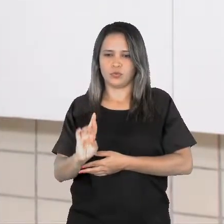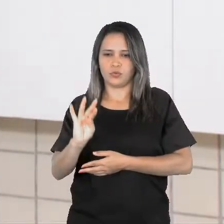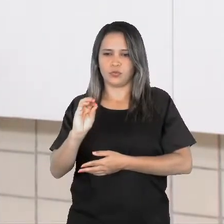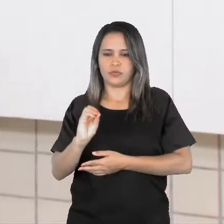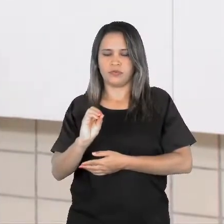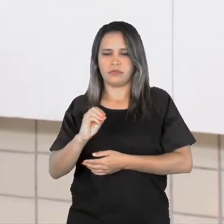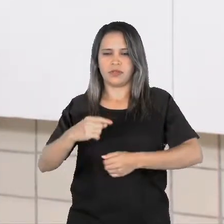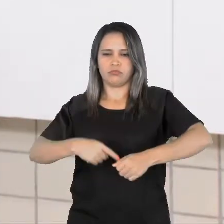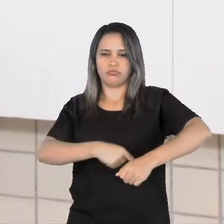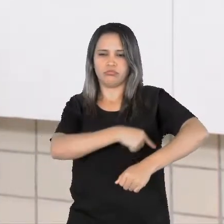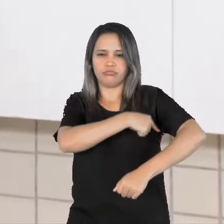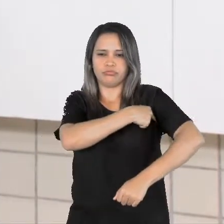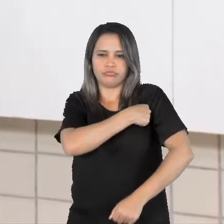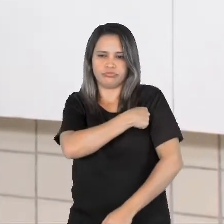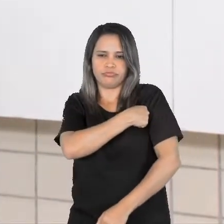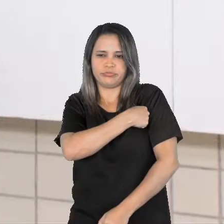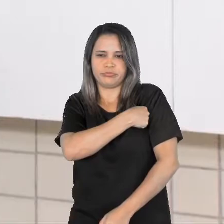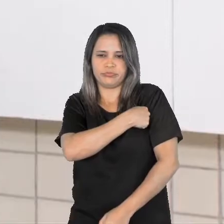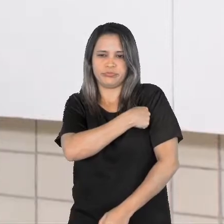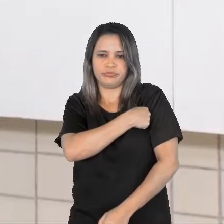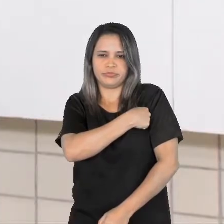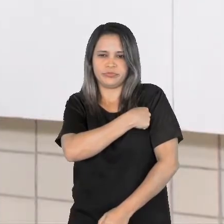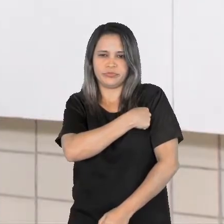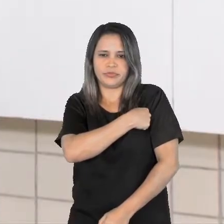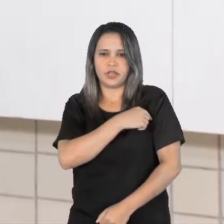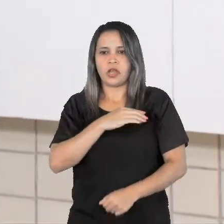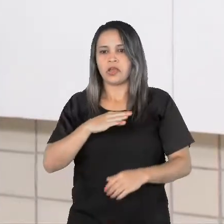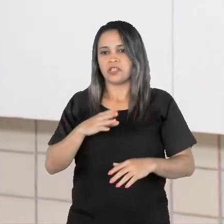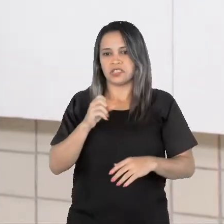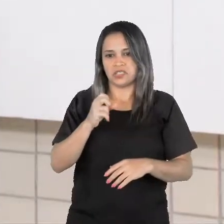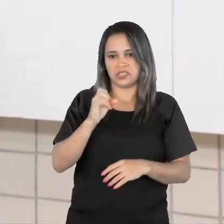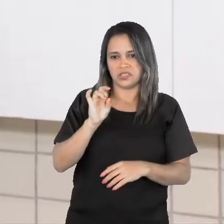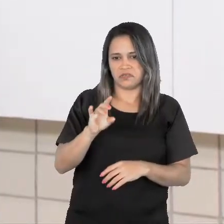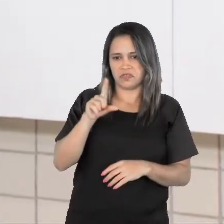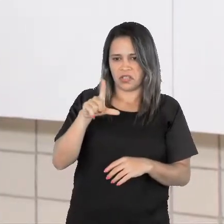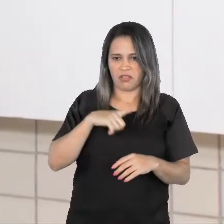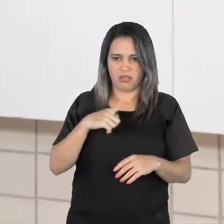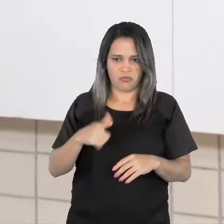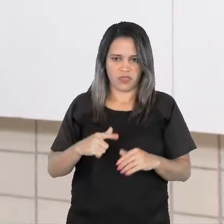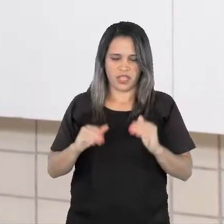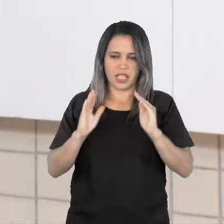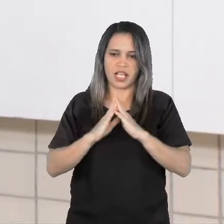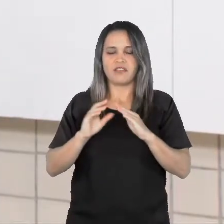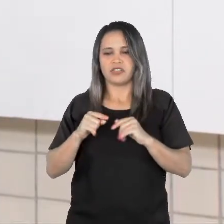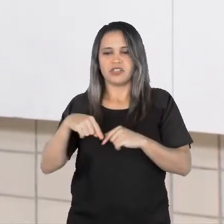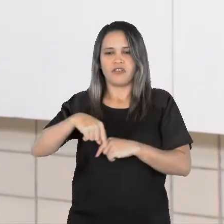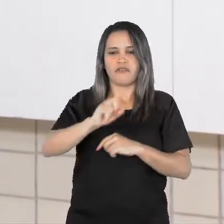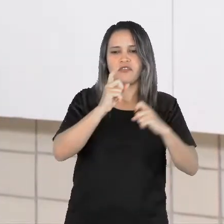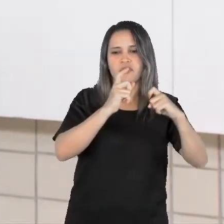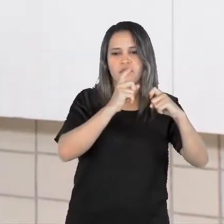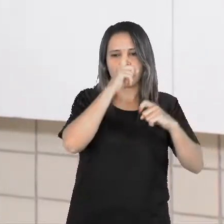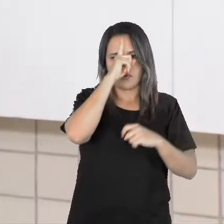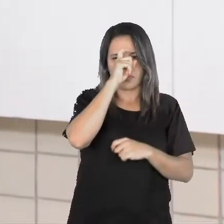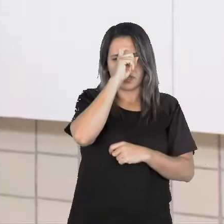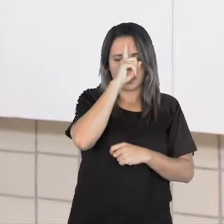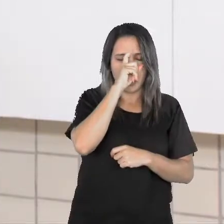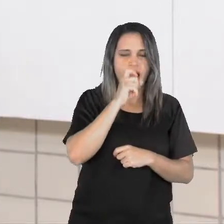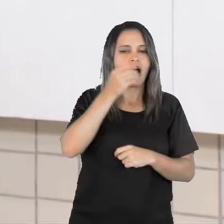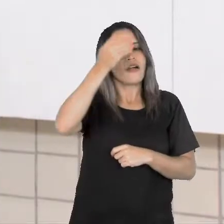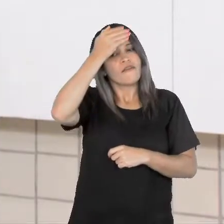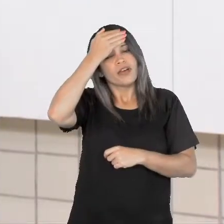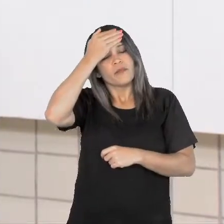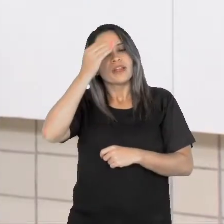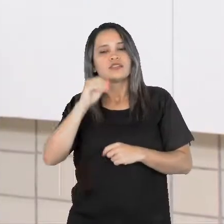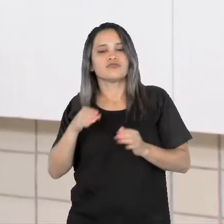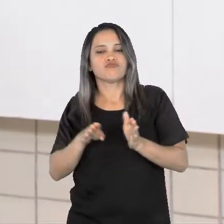não tem na sua casa, provavelmente você já foi num postinho de saúde ou na UPA quando está dodói, né? Lá e a enfermeira coloca, né, debaixo